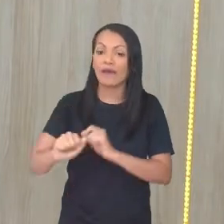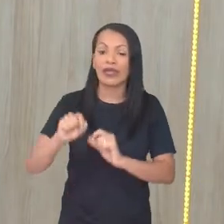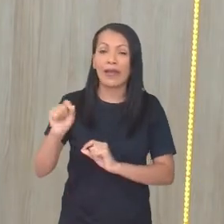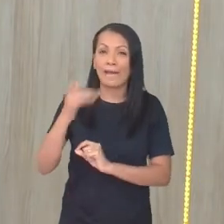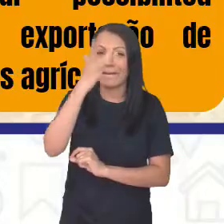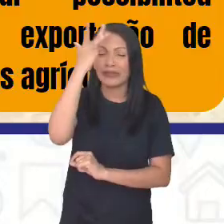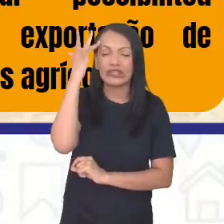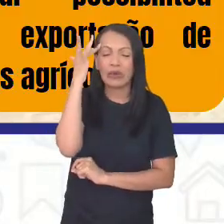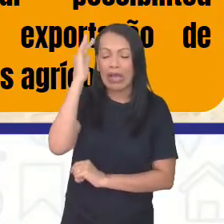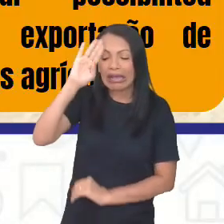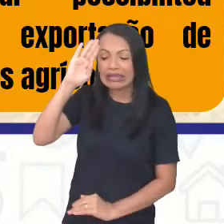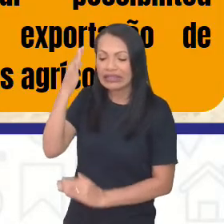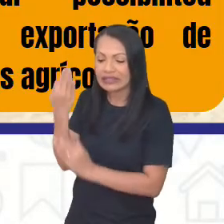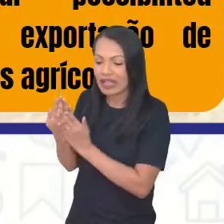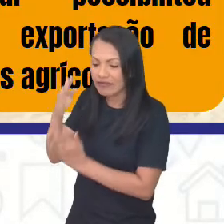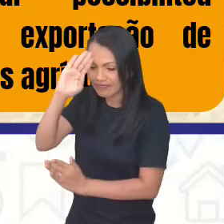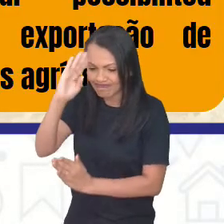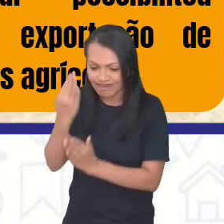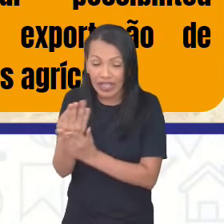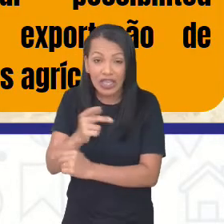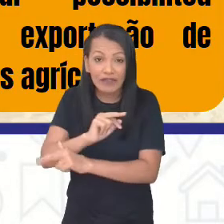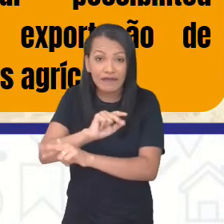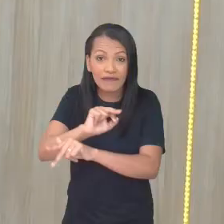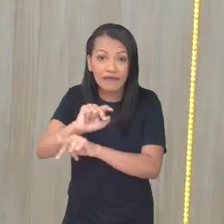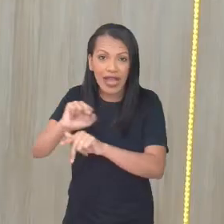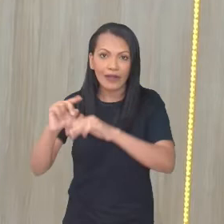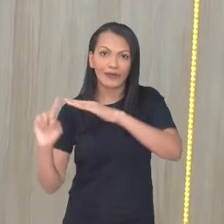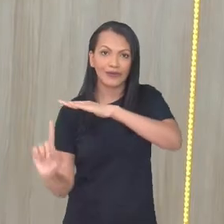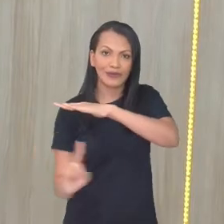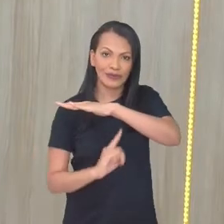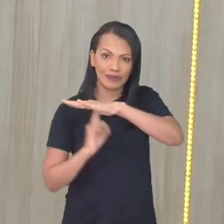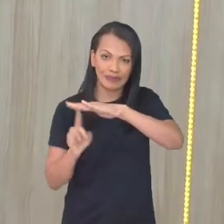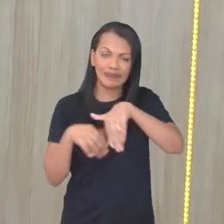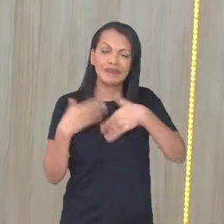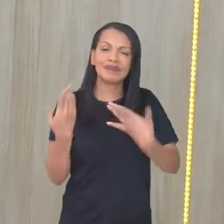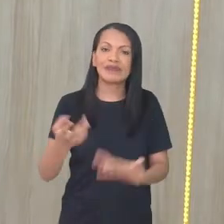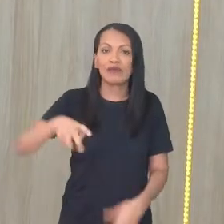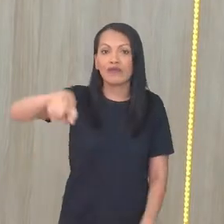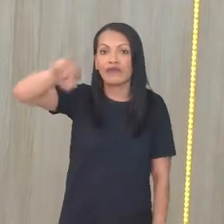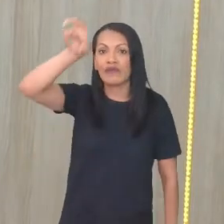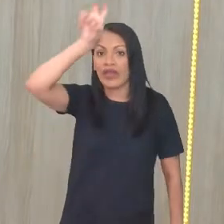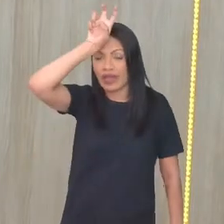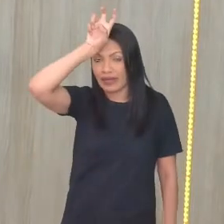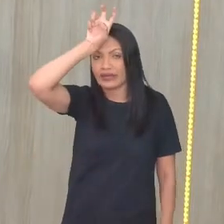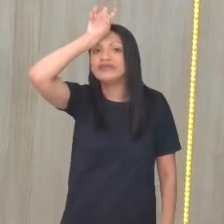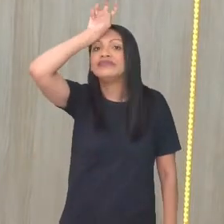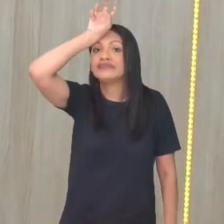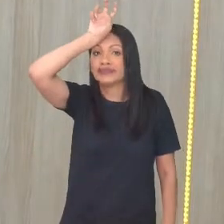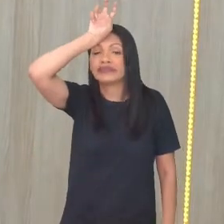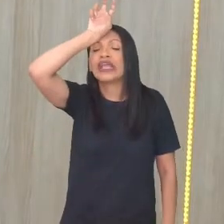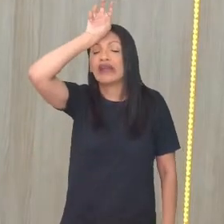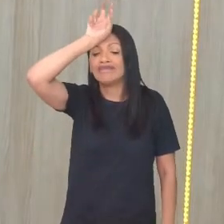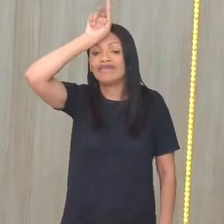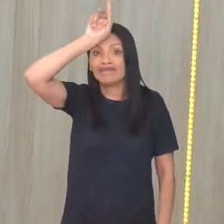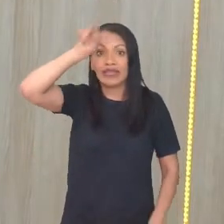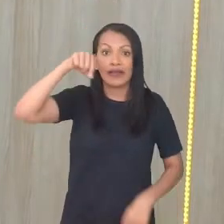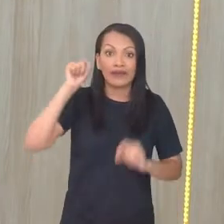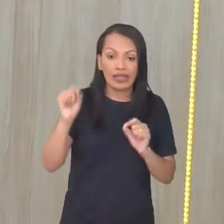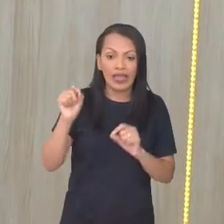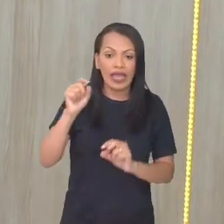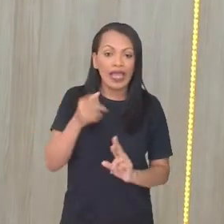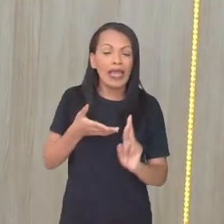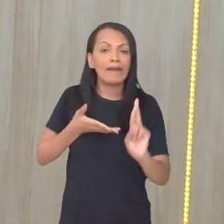gente tem? O faraó era a representação do Estado, e o Estado era dono de todas